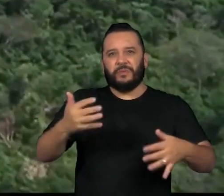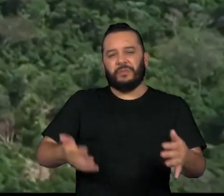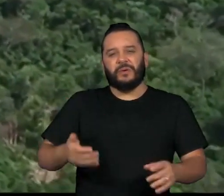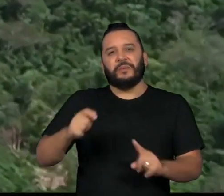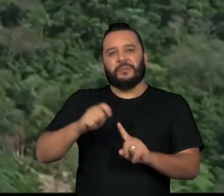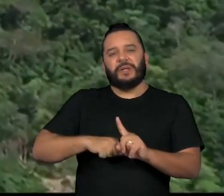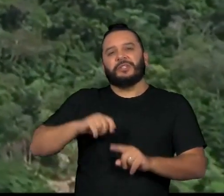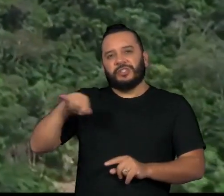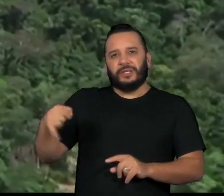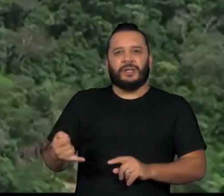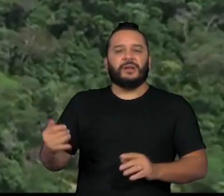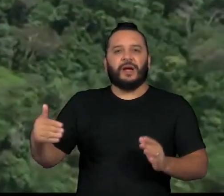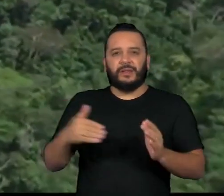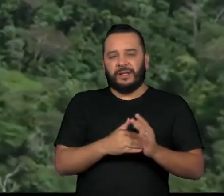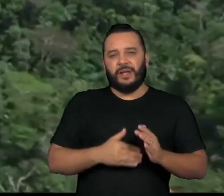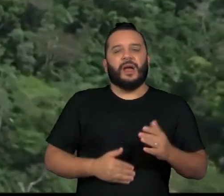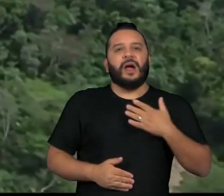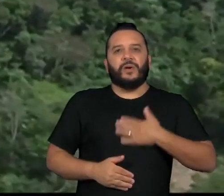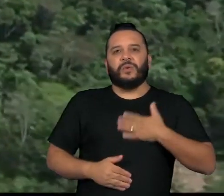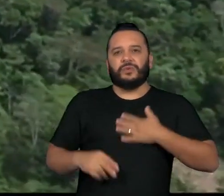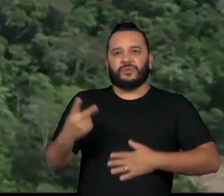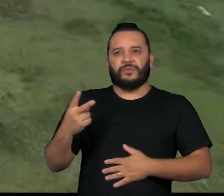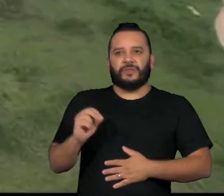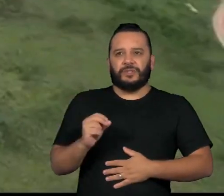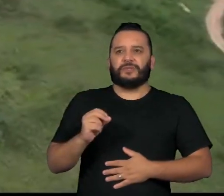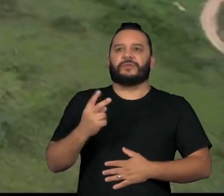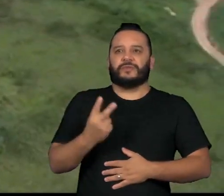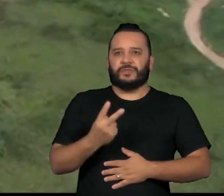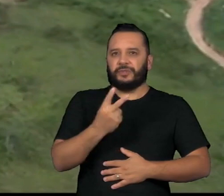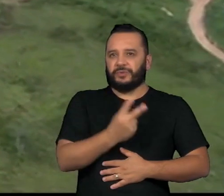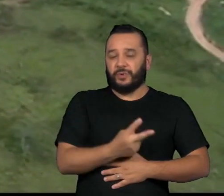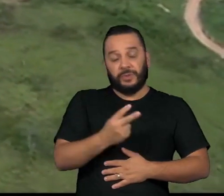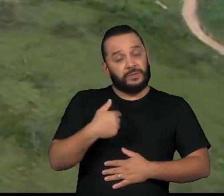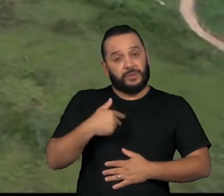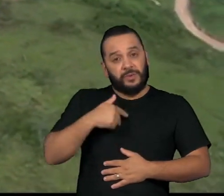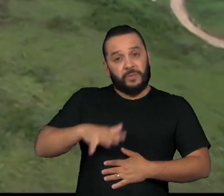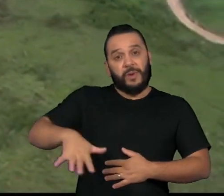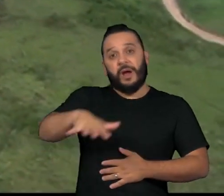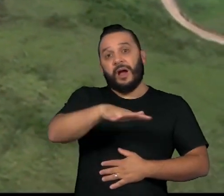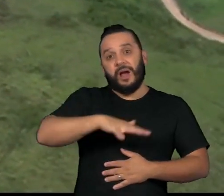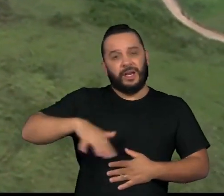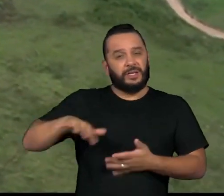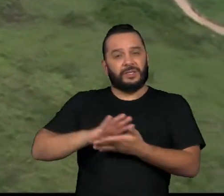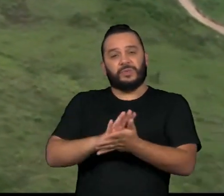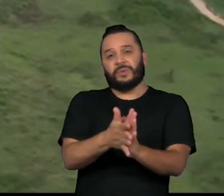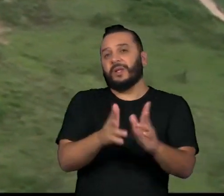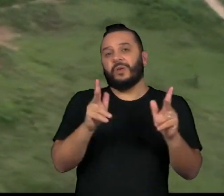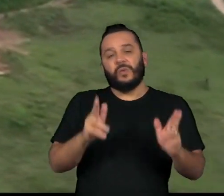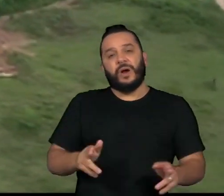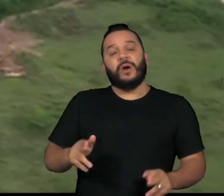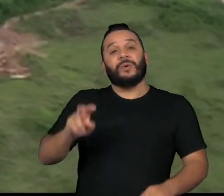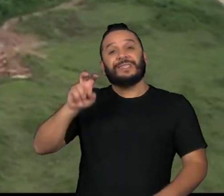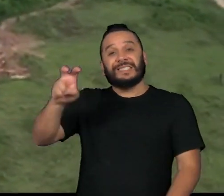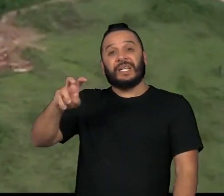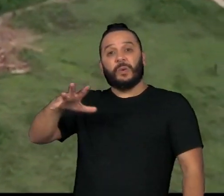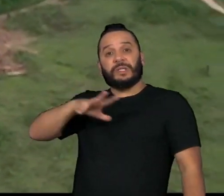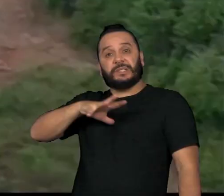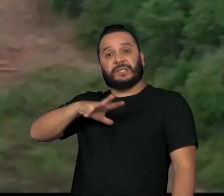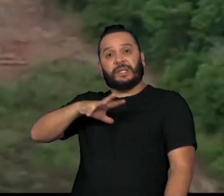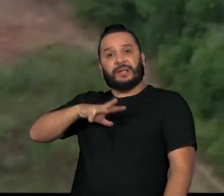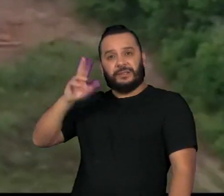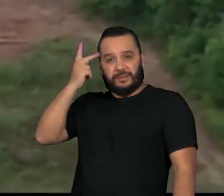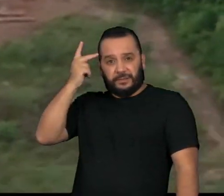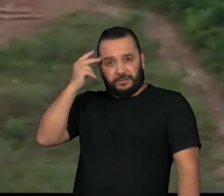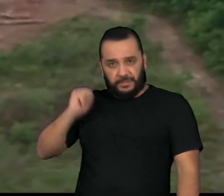de 2022, uma área equivalente a mais de 5 cidades de São Paulo, com consequências sentidas, por